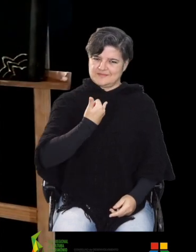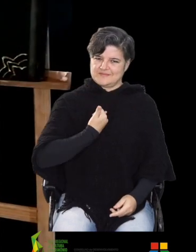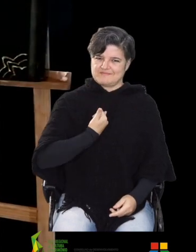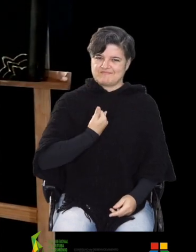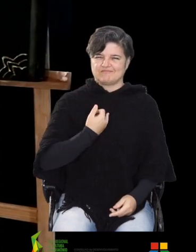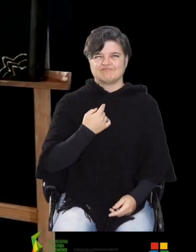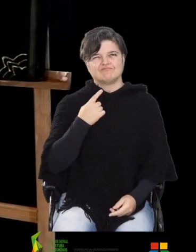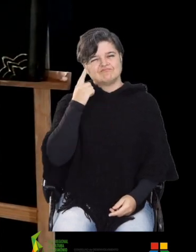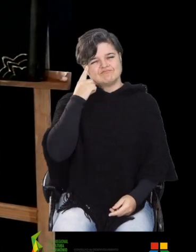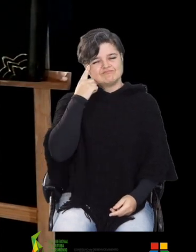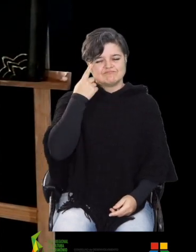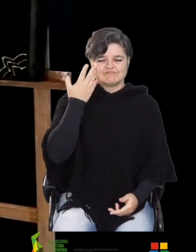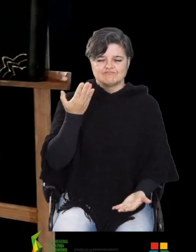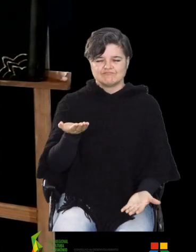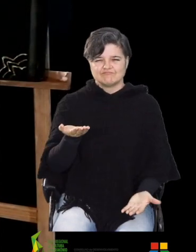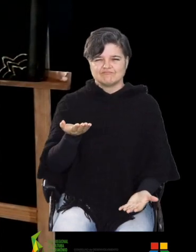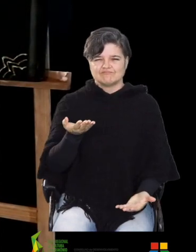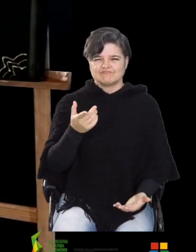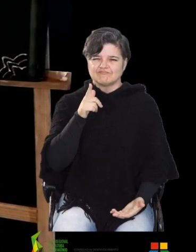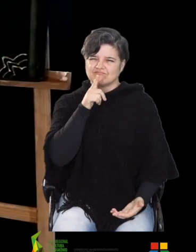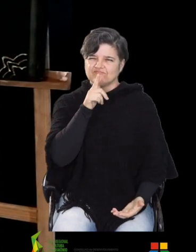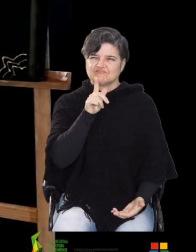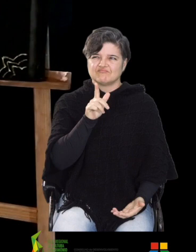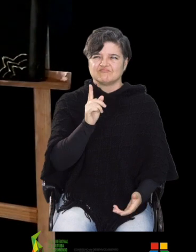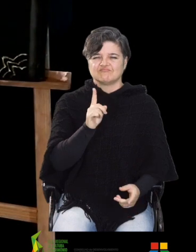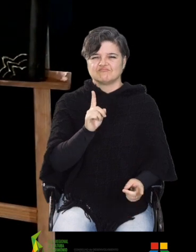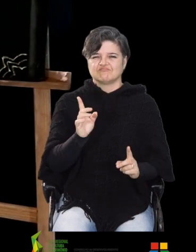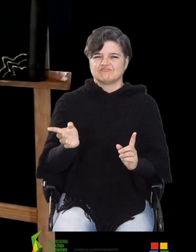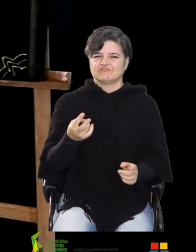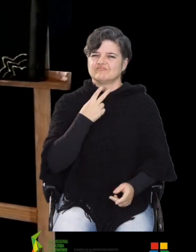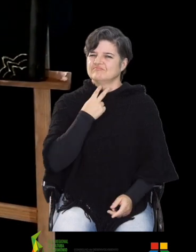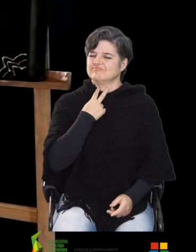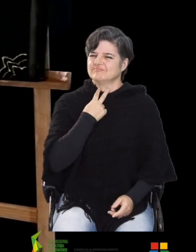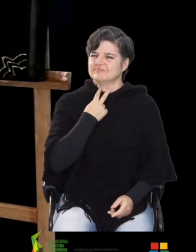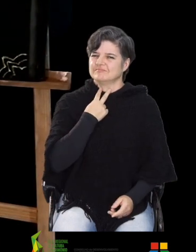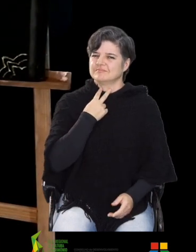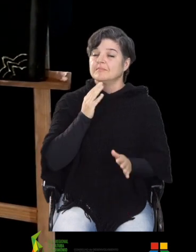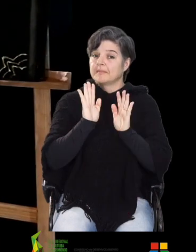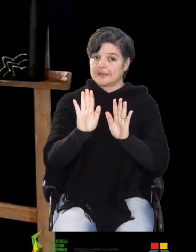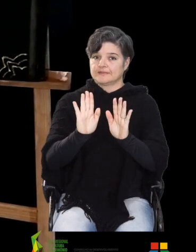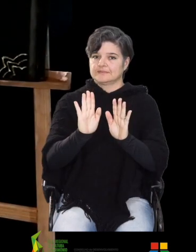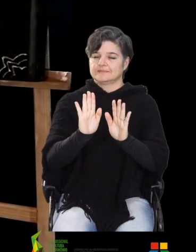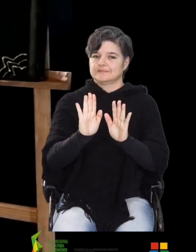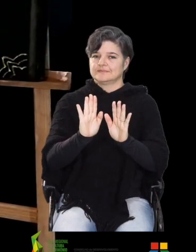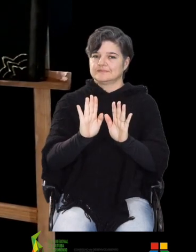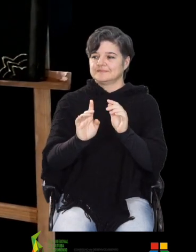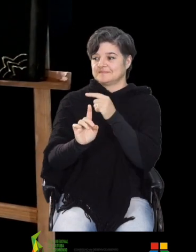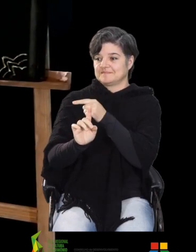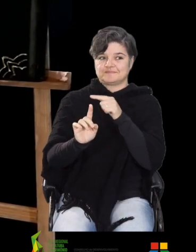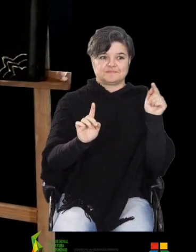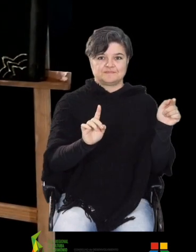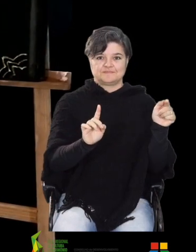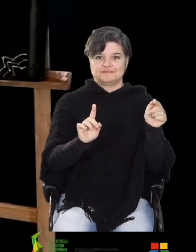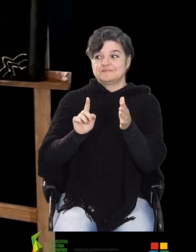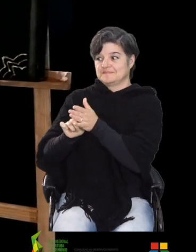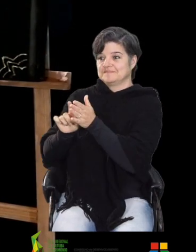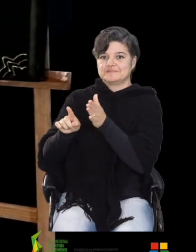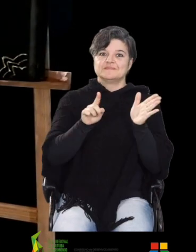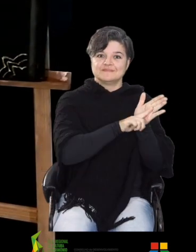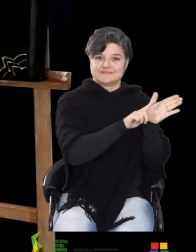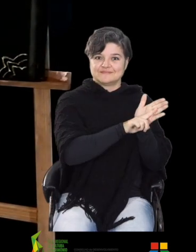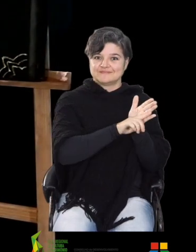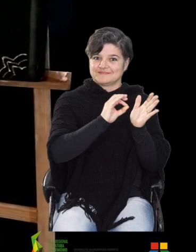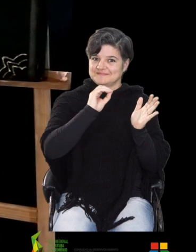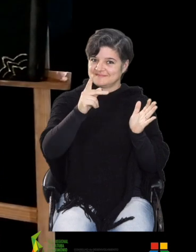eu acho que ele não posso comprar não eu não sei pera aí deixa eu perguntar para ela